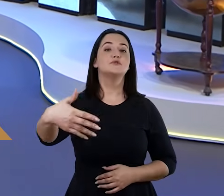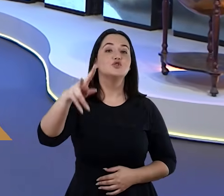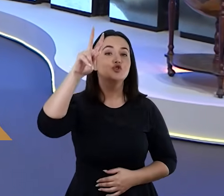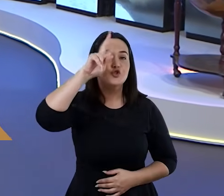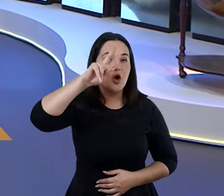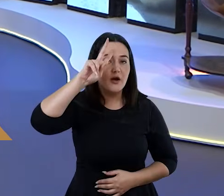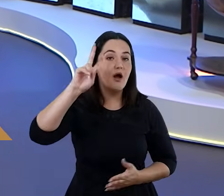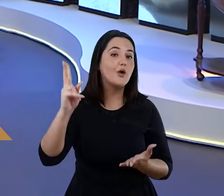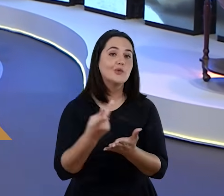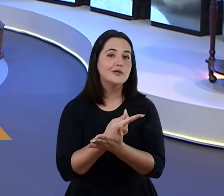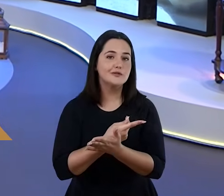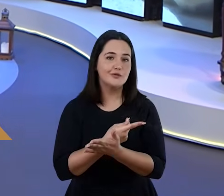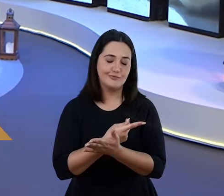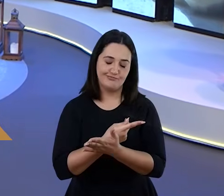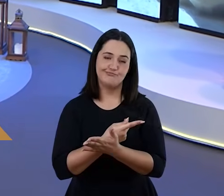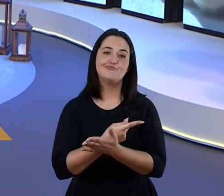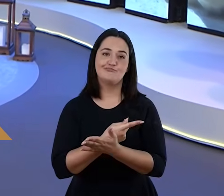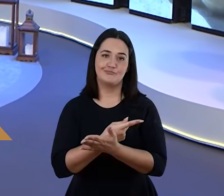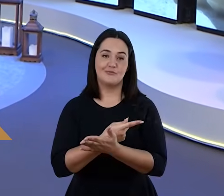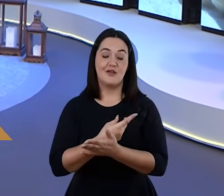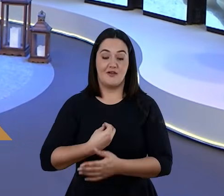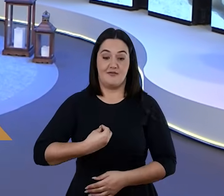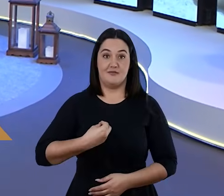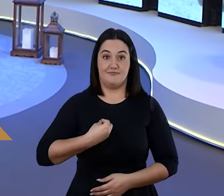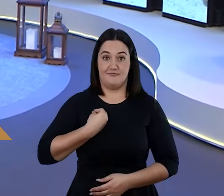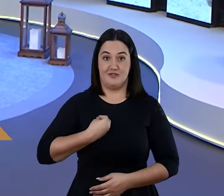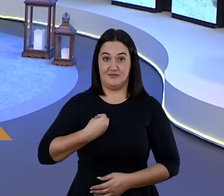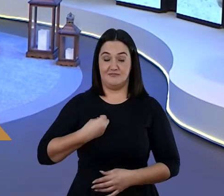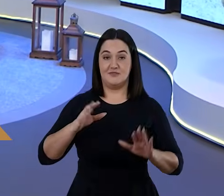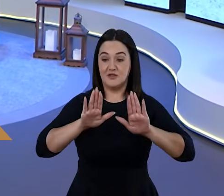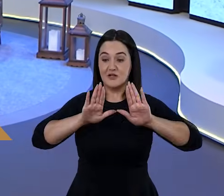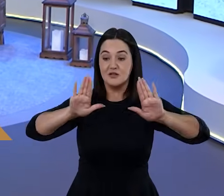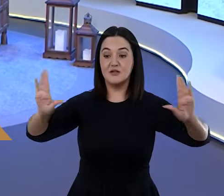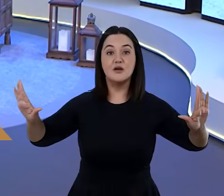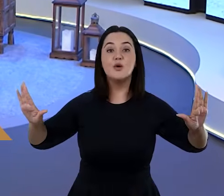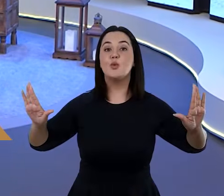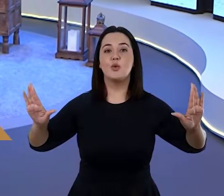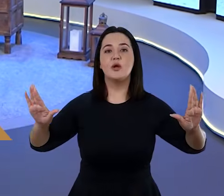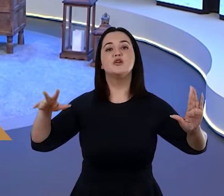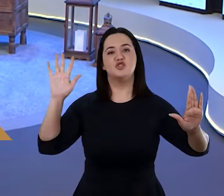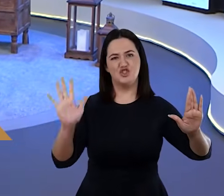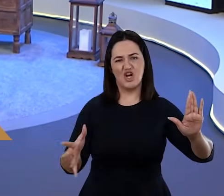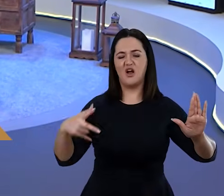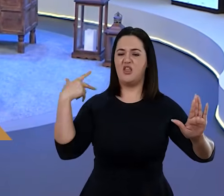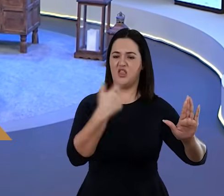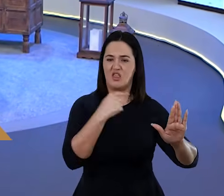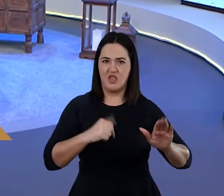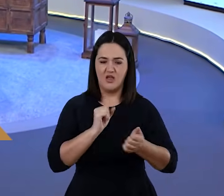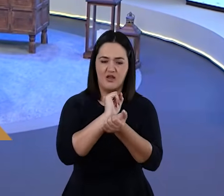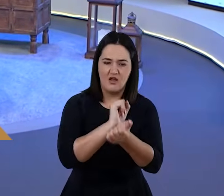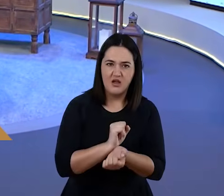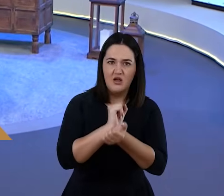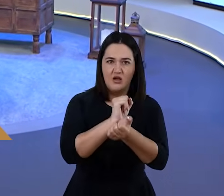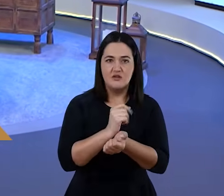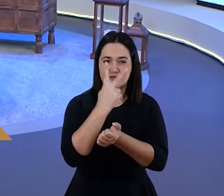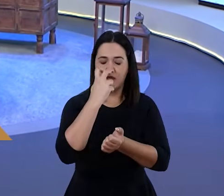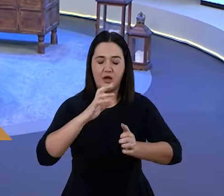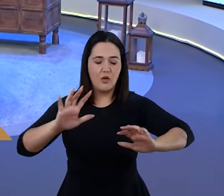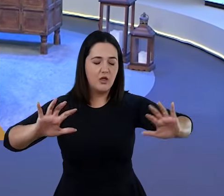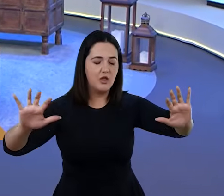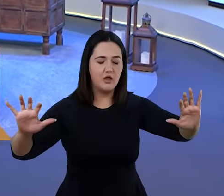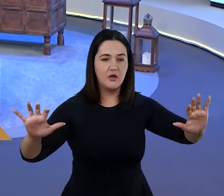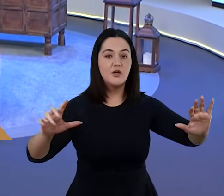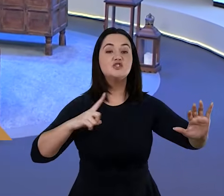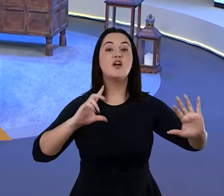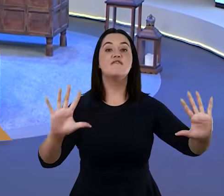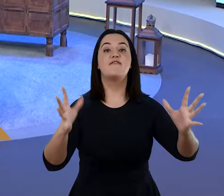feliz, acabou em tragédia. O último episódio da vida de Sansão acontece num quadro de crueldade onde o herói, agora cego,